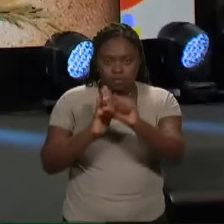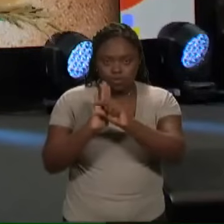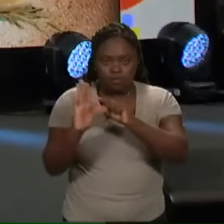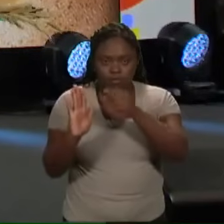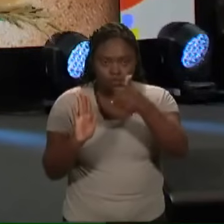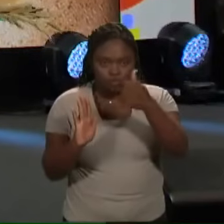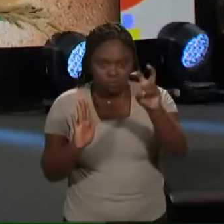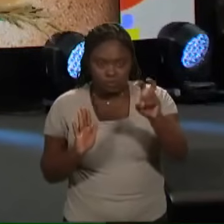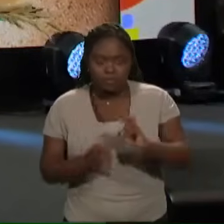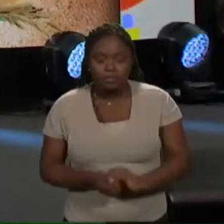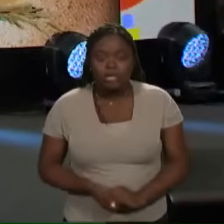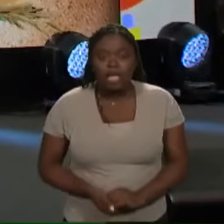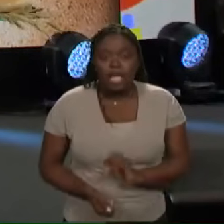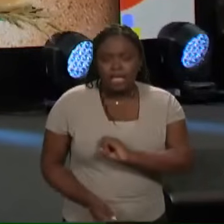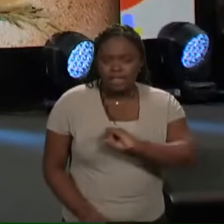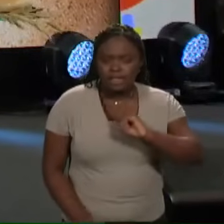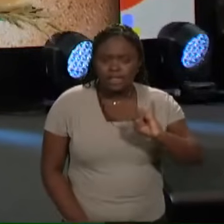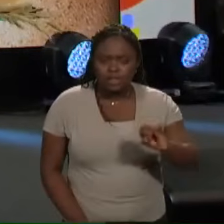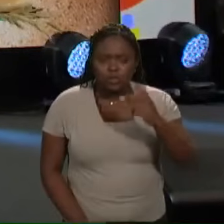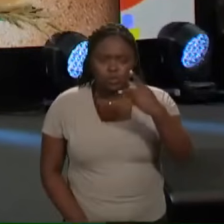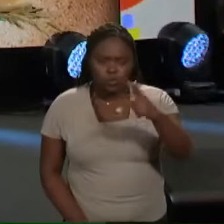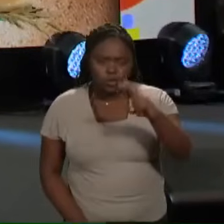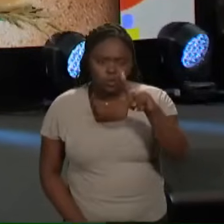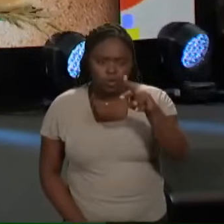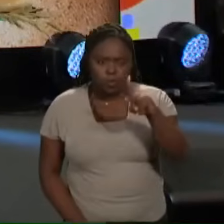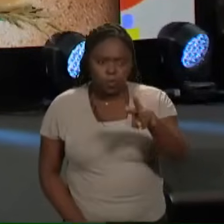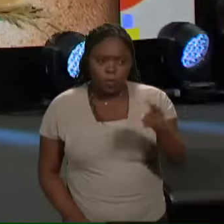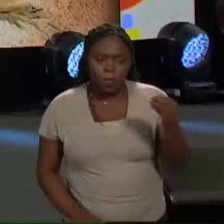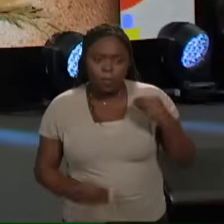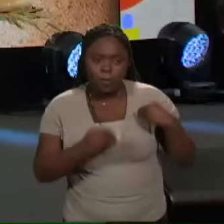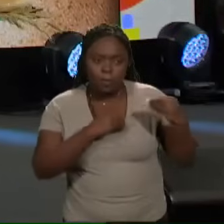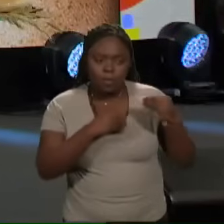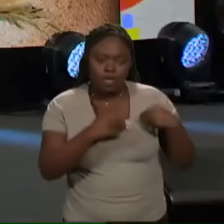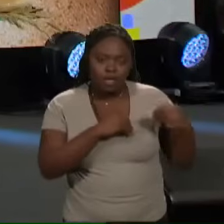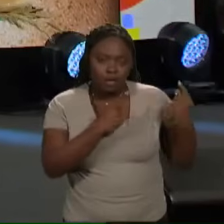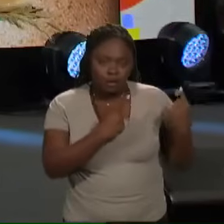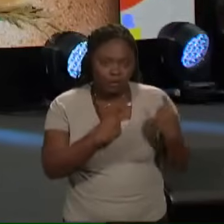Se o seu irmão pecar contra você, faz assim, ó. Ihu!